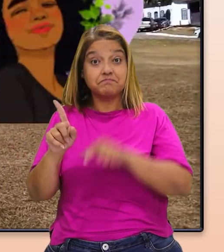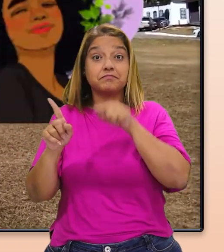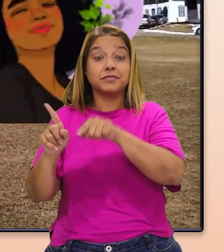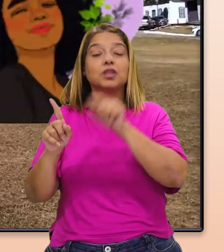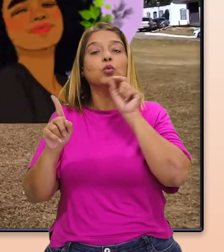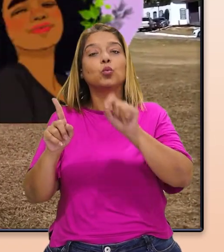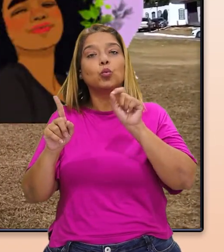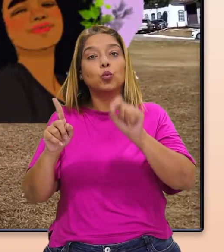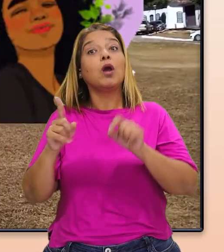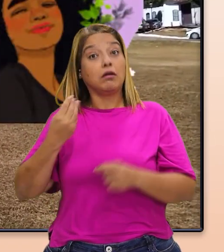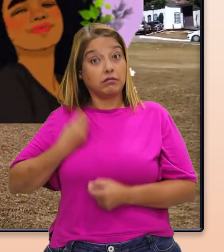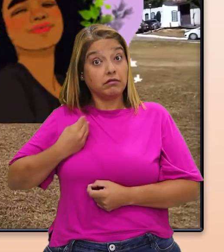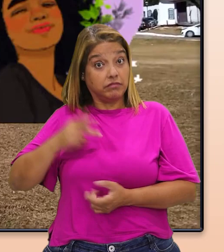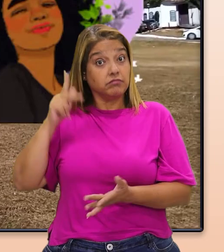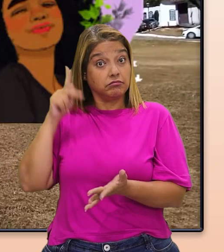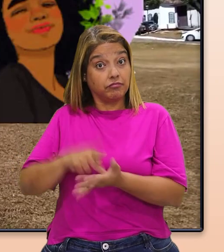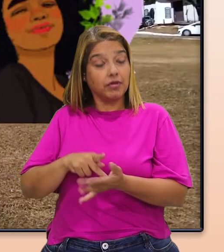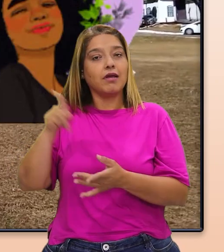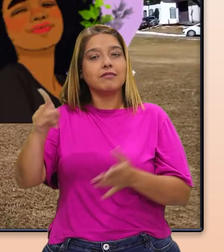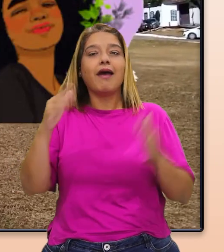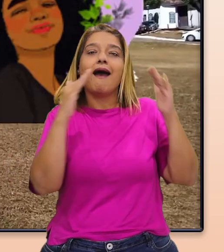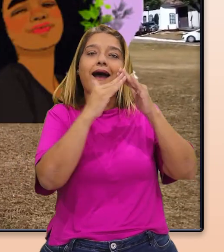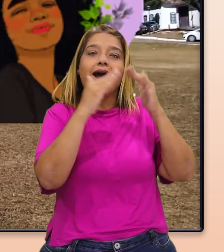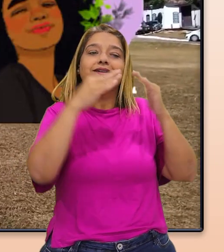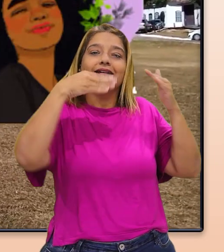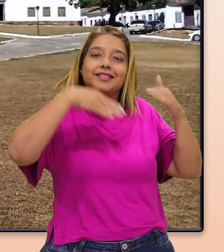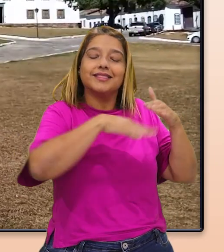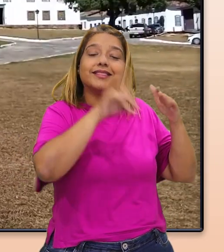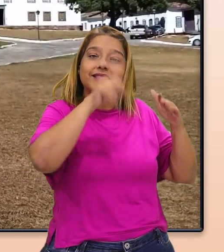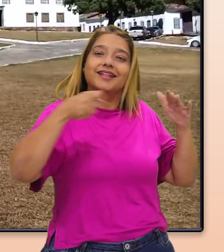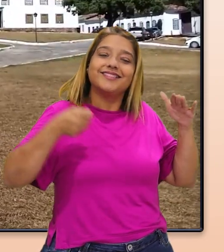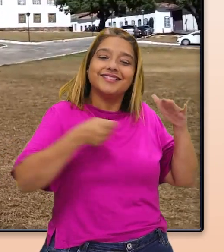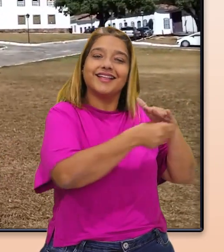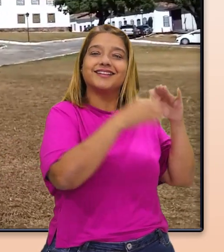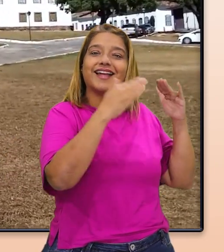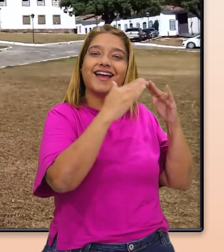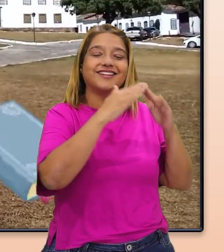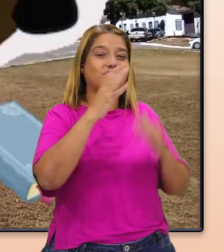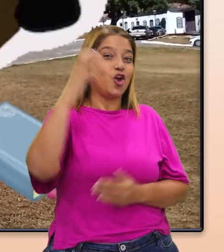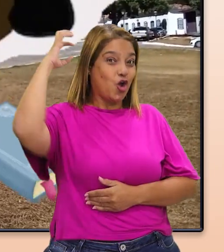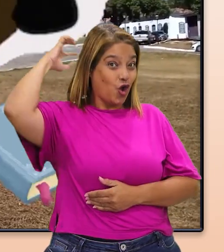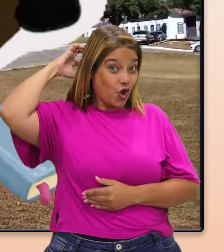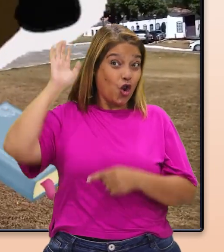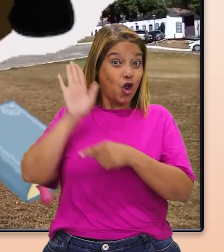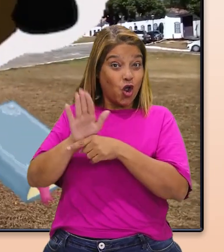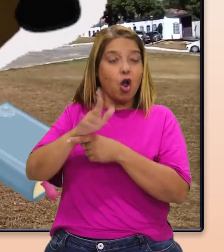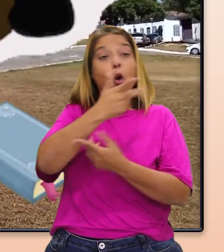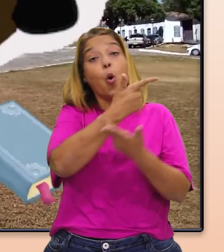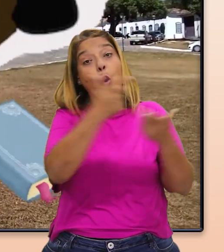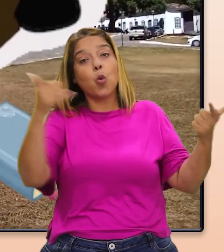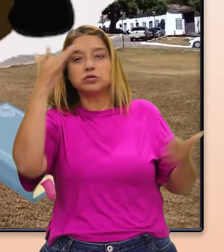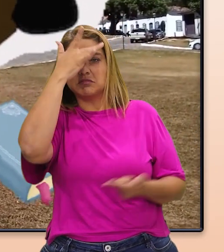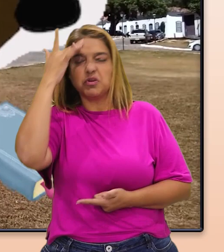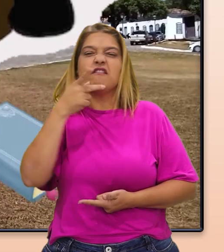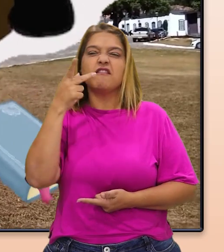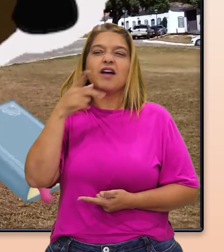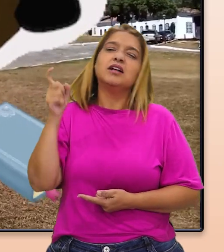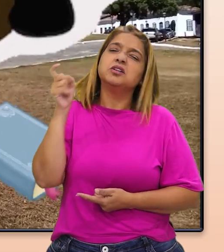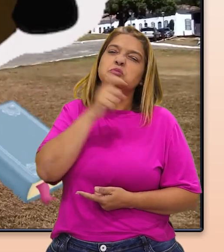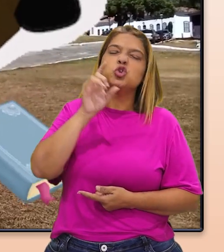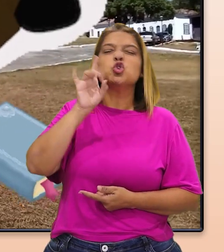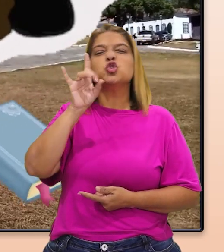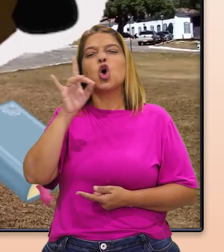Expedita realmente existiu e que habitou um cantinho na casa de Cora Coralina outros dizem que não passa de uma lenda bom